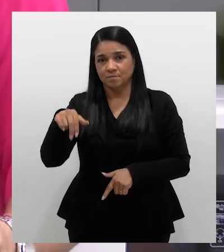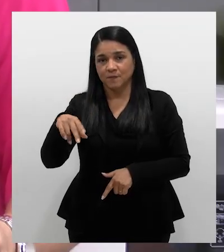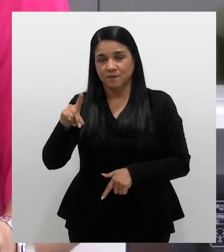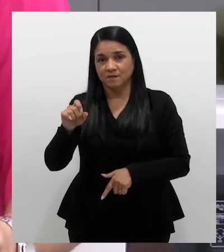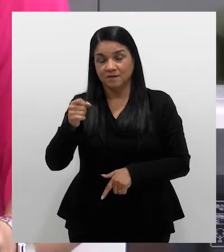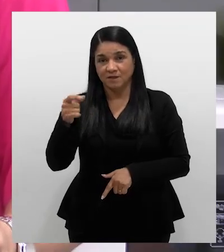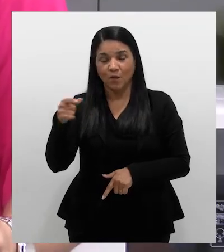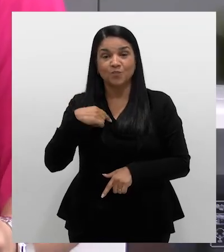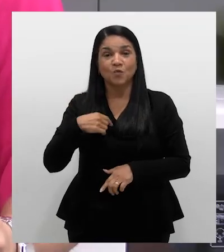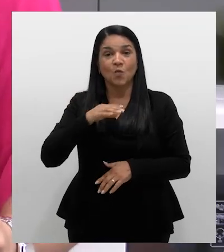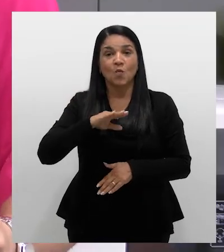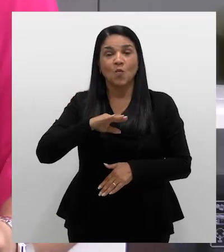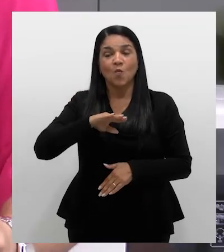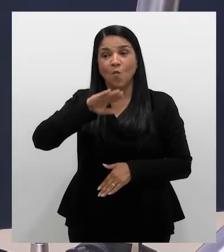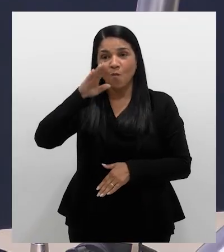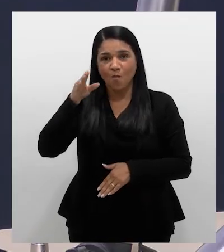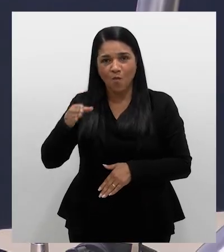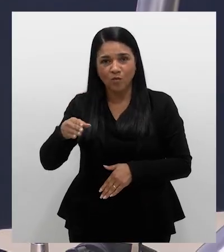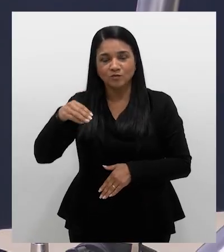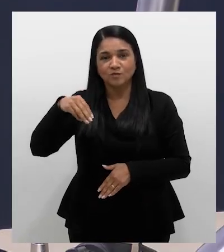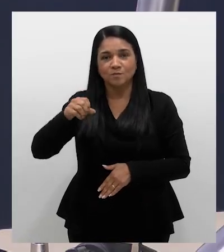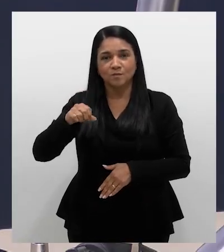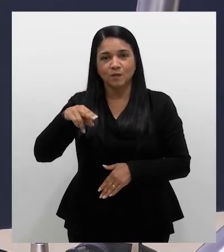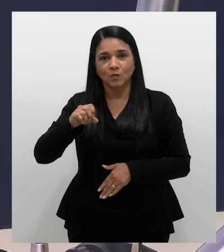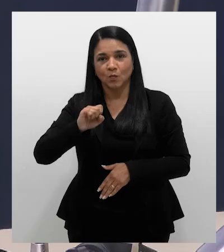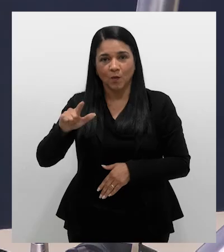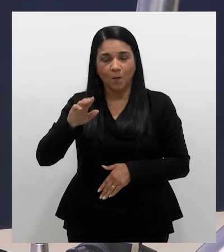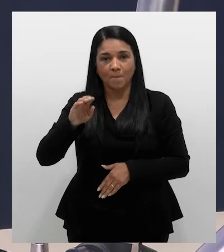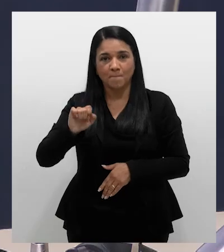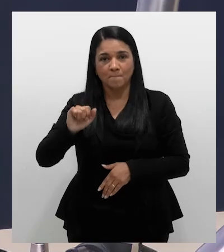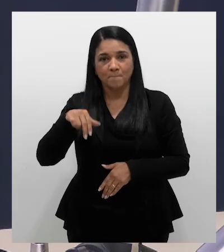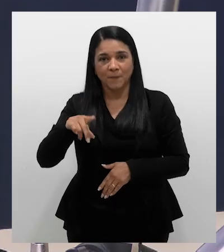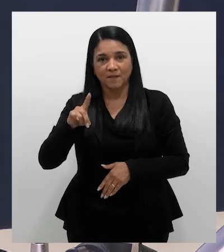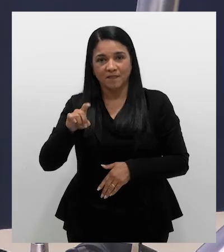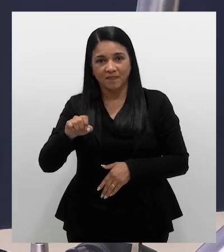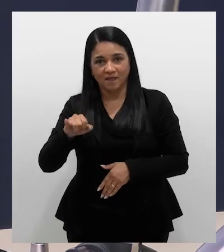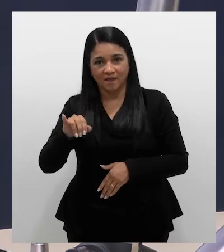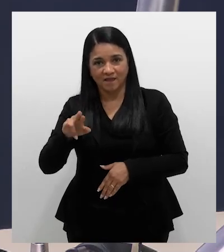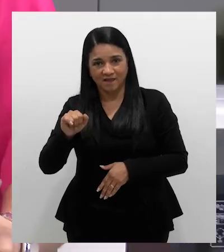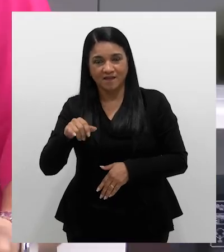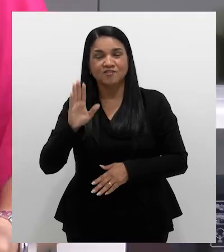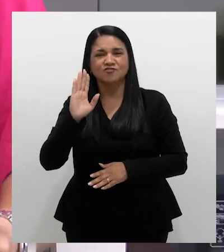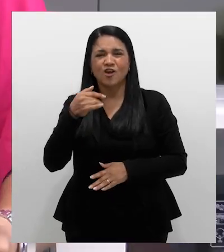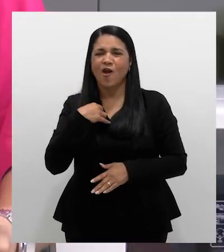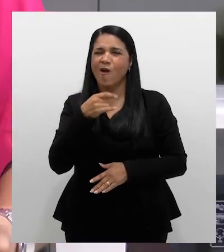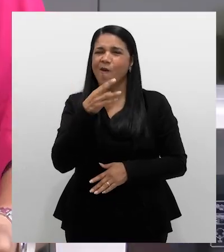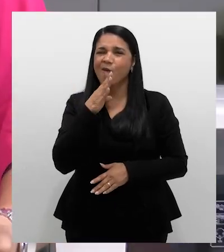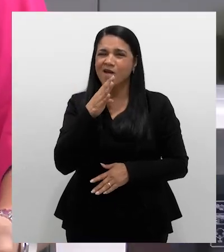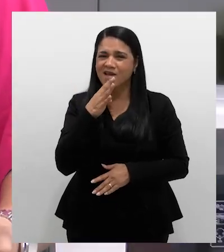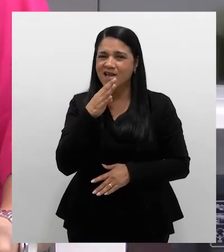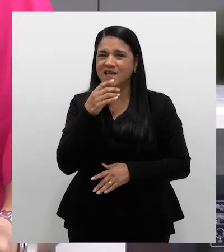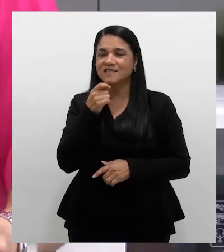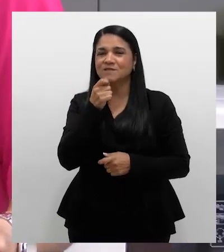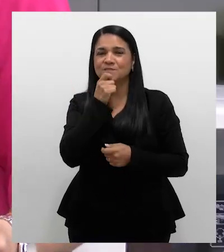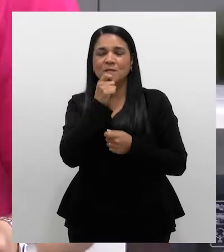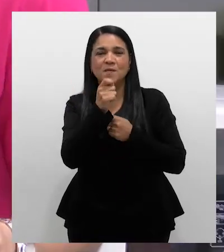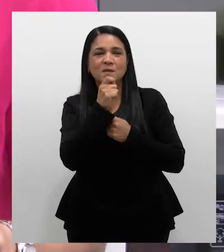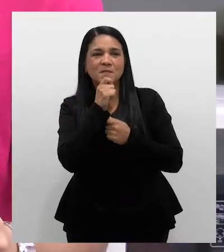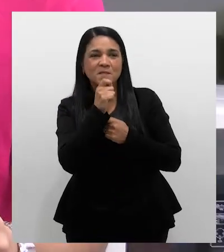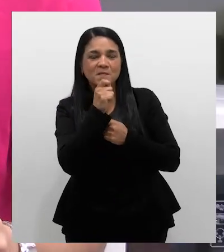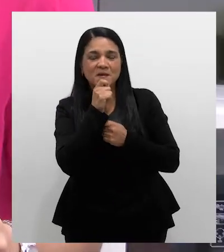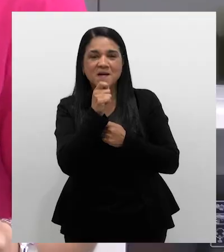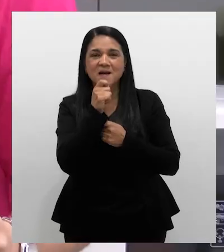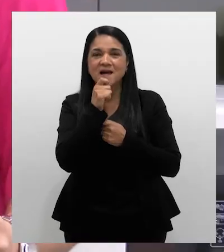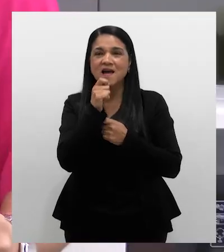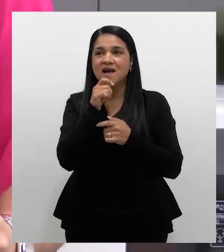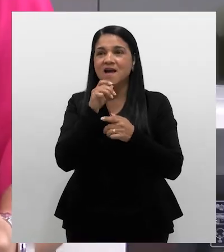O alto-falante. Morro do Pau da Bandeira, Isso, né? exatamente. Que explica, na verdade, todo mundo já conhece, né? O serviço de alto-falante no Morro do Pau da